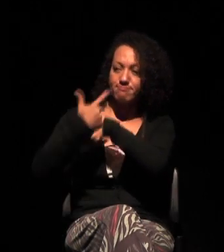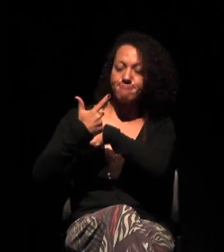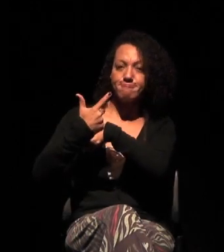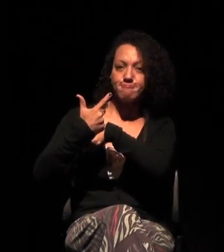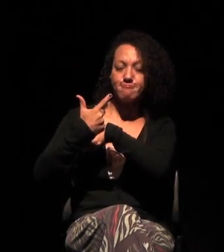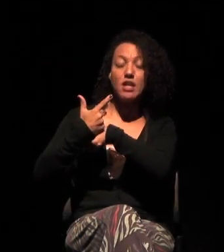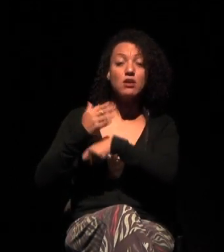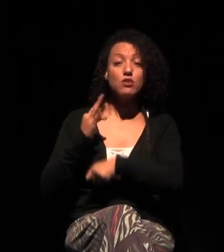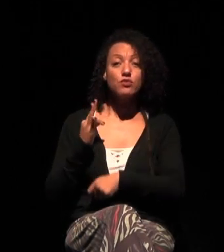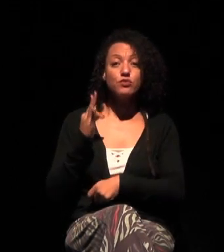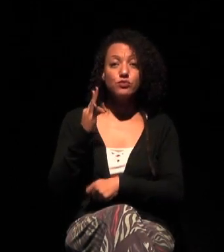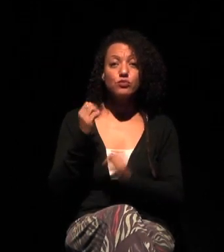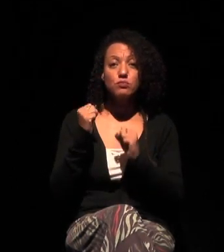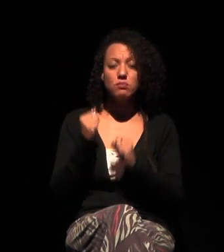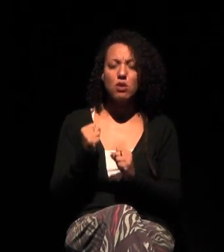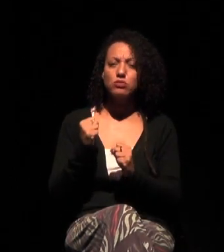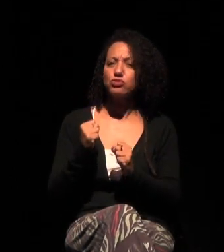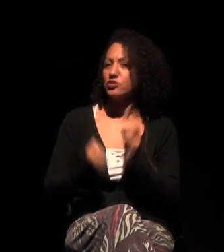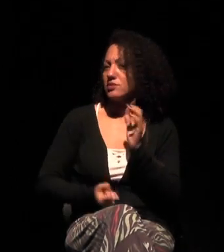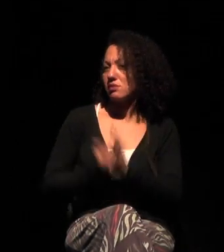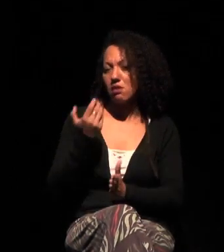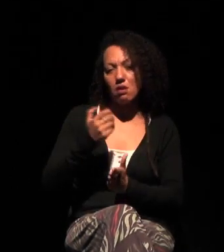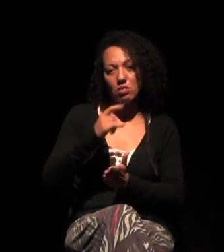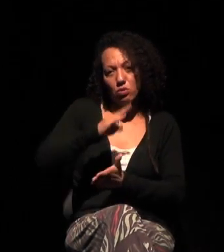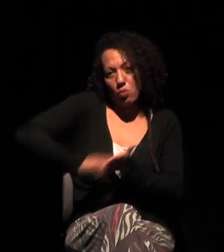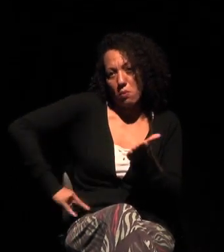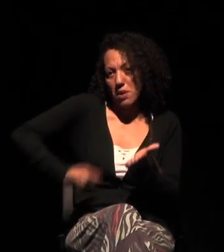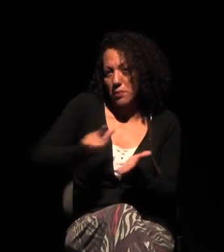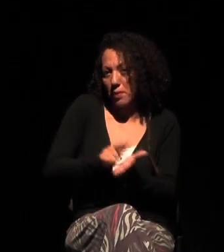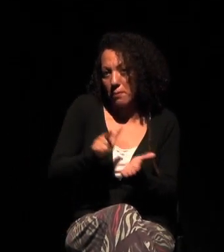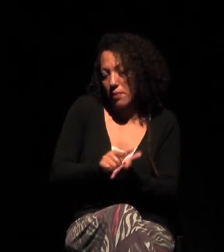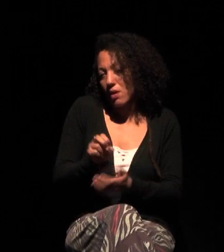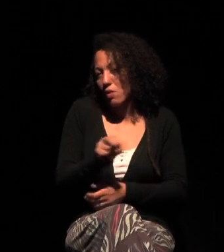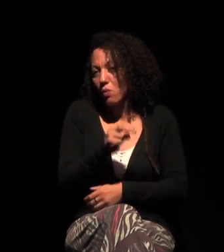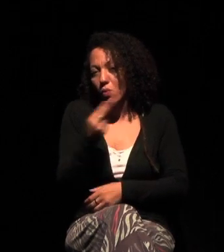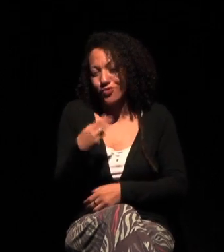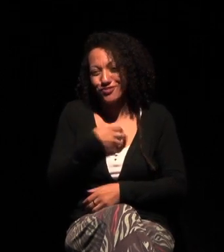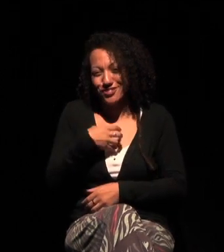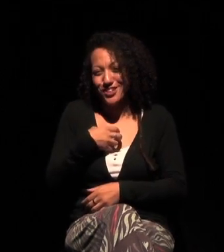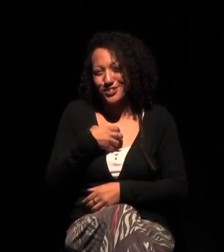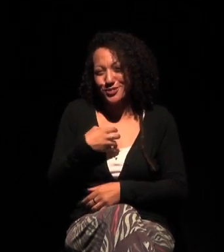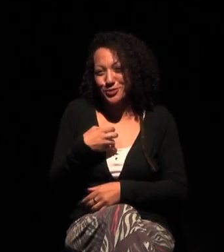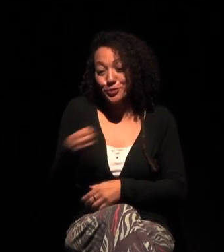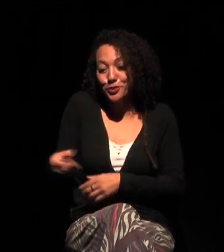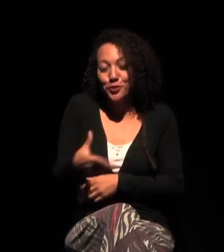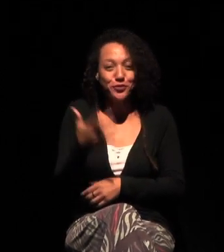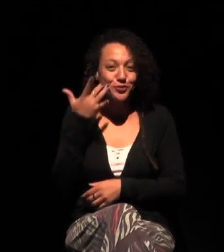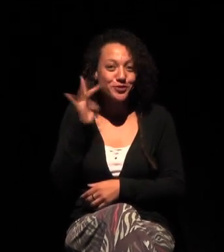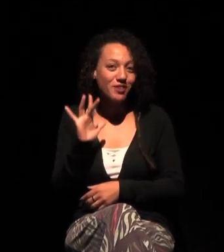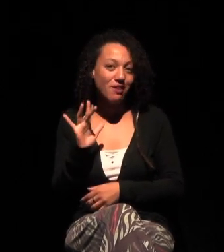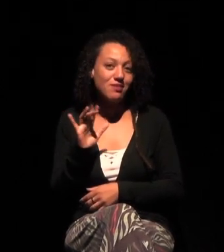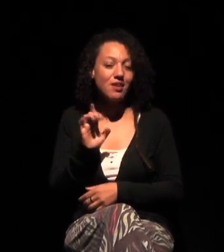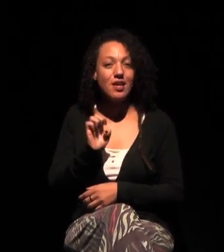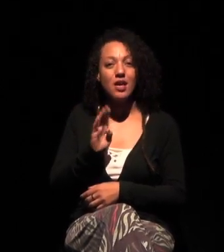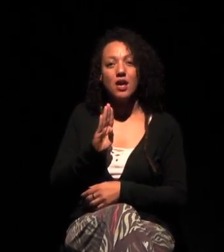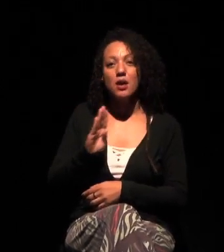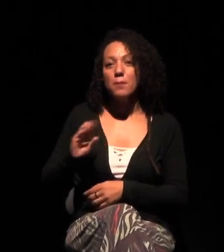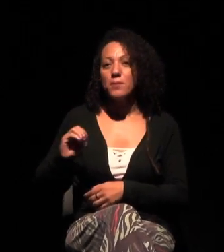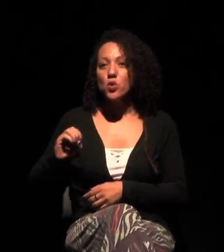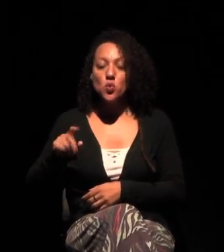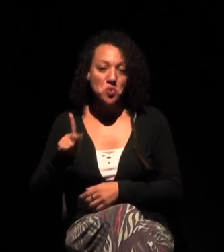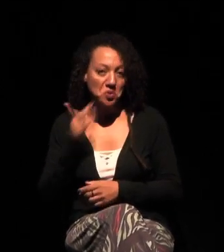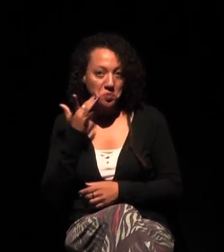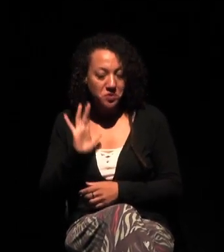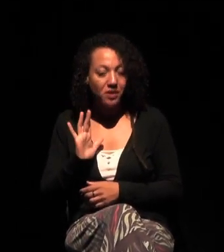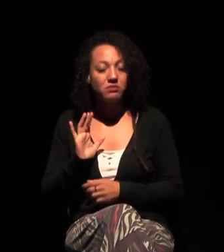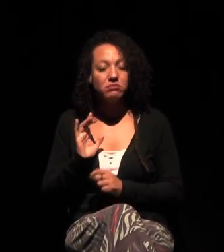isso em um documento seja tradicional em papel seja mais inovador o mais atual em um ebook o coisa que seja para